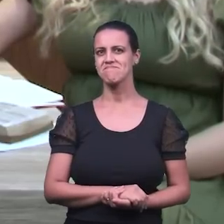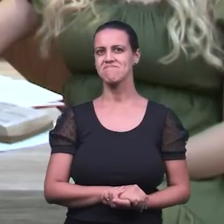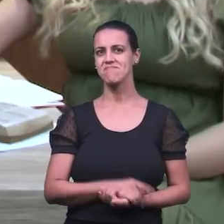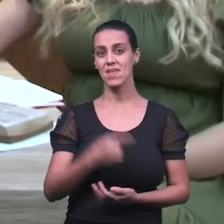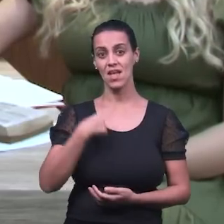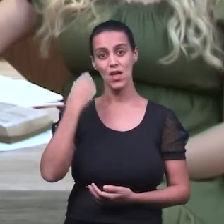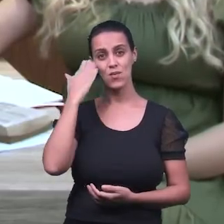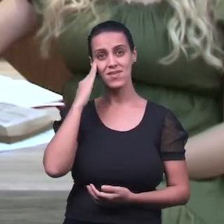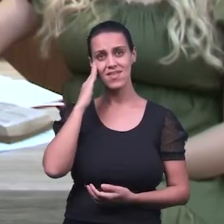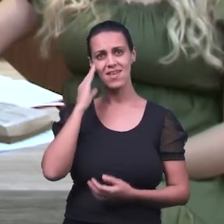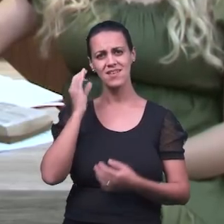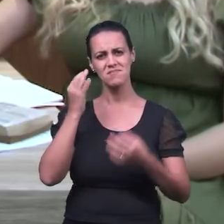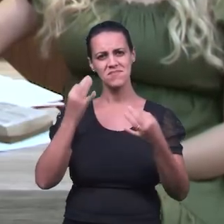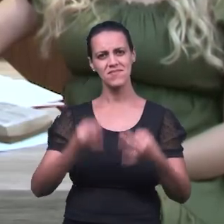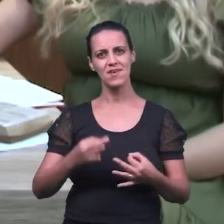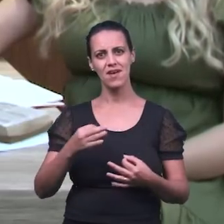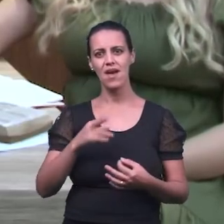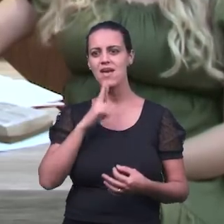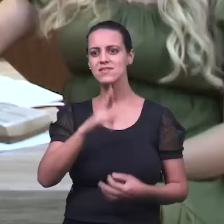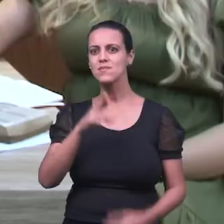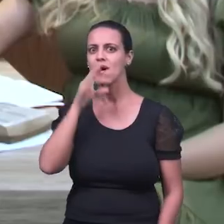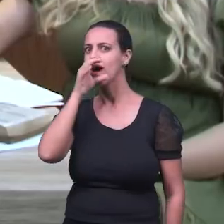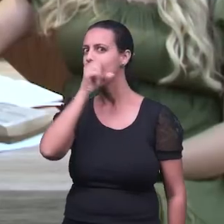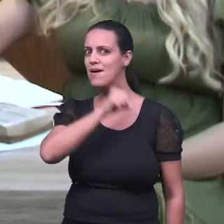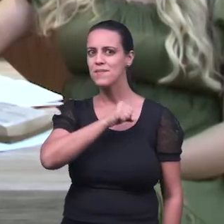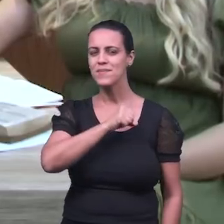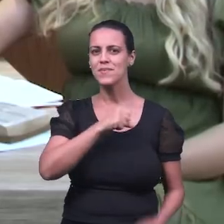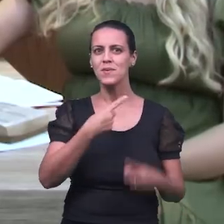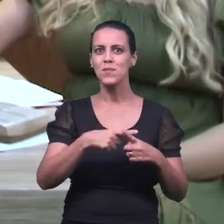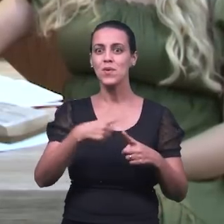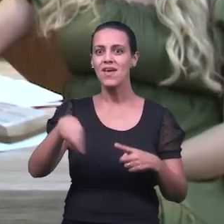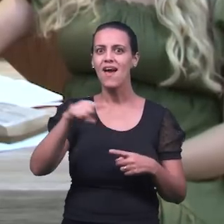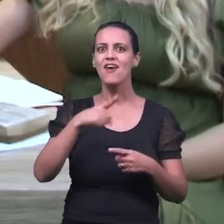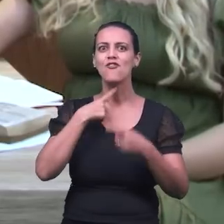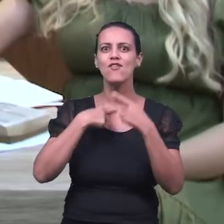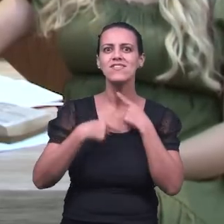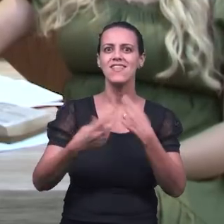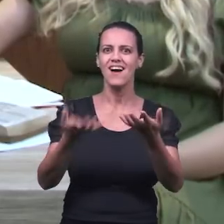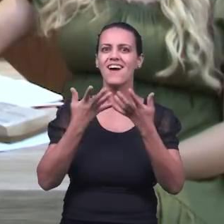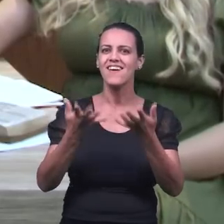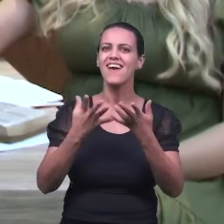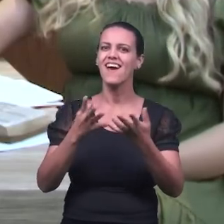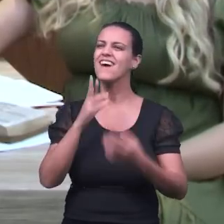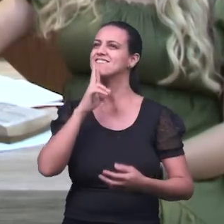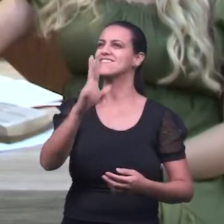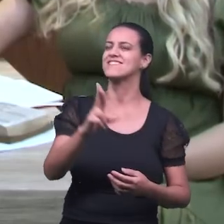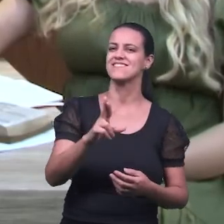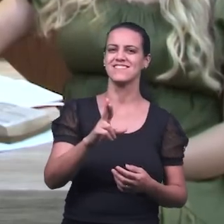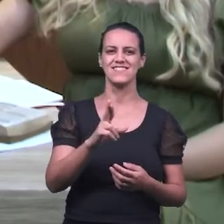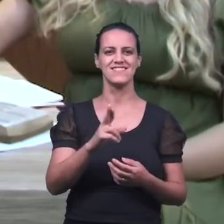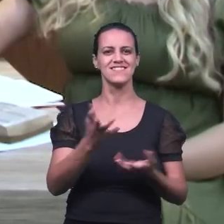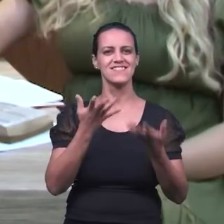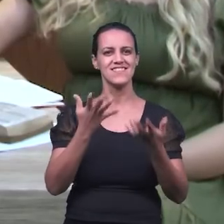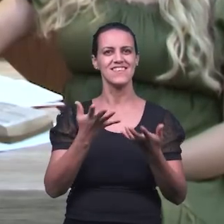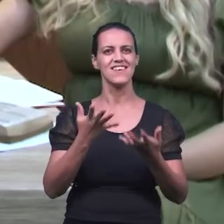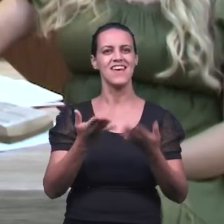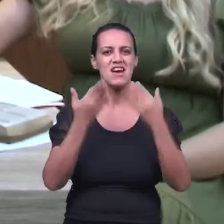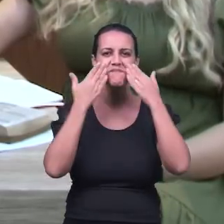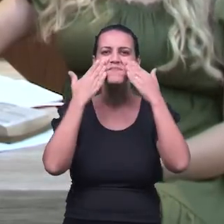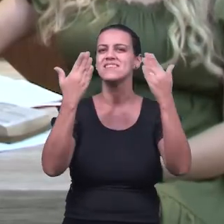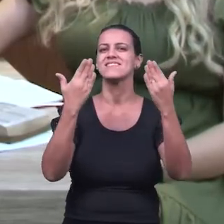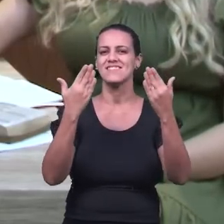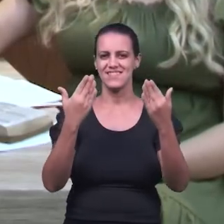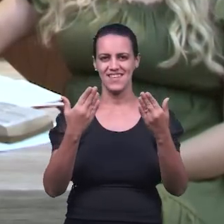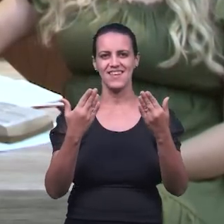perfeitamente o que você disse quando fala de responder rapidamente, porque elas têm o desejo, elas têm o anseio, né, de responder, de